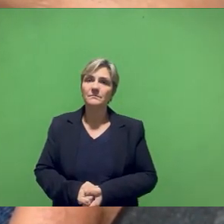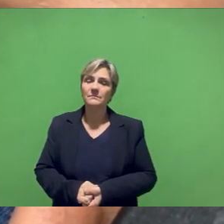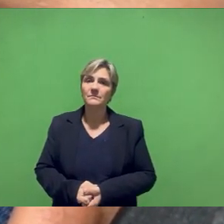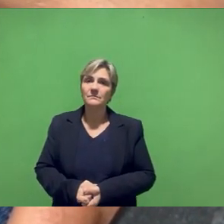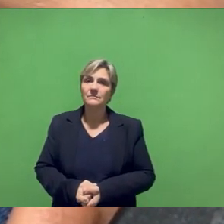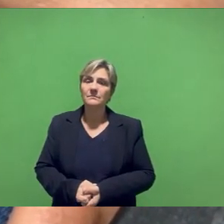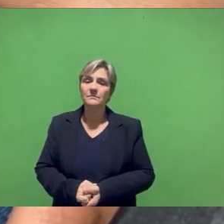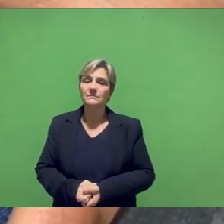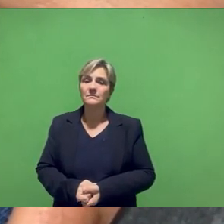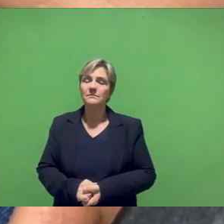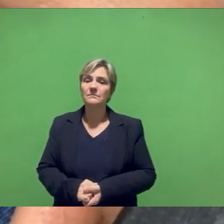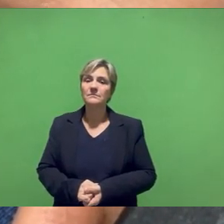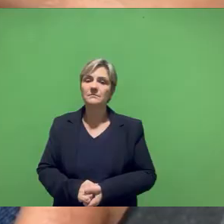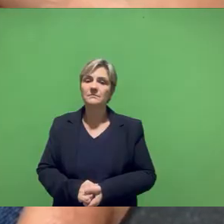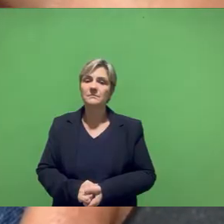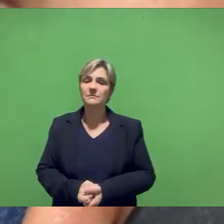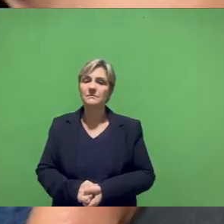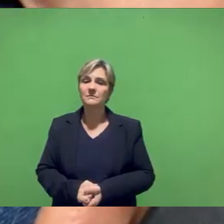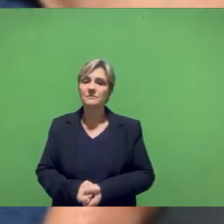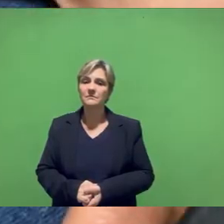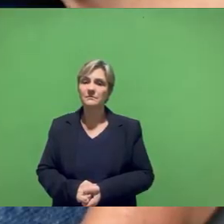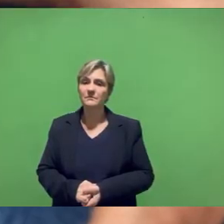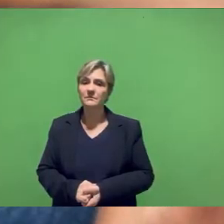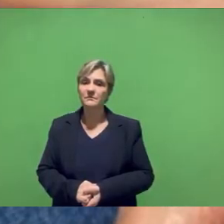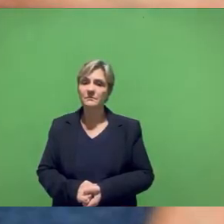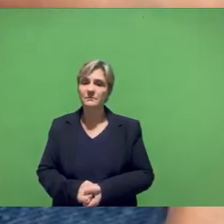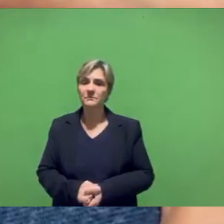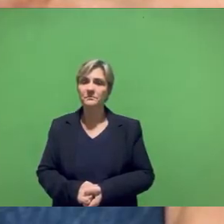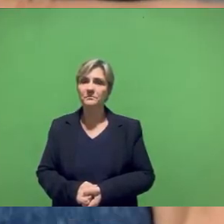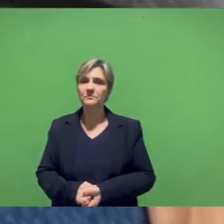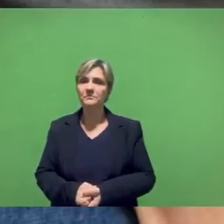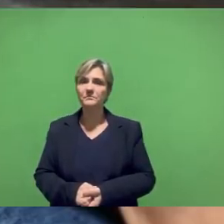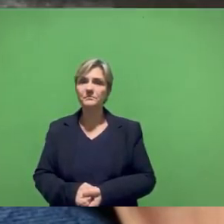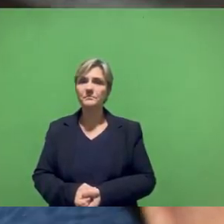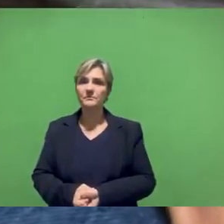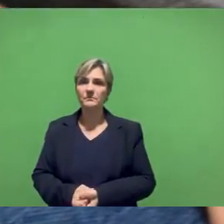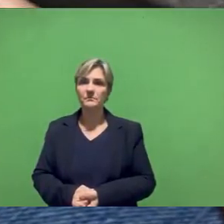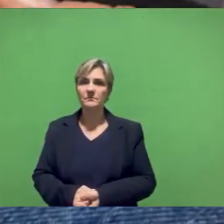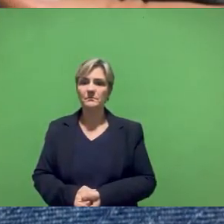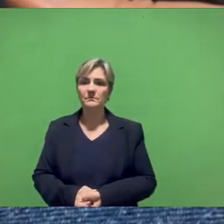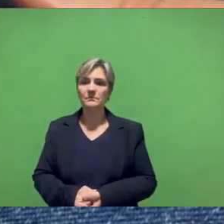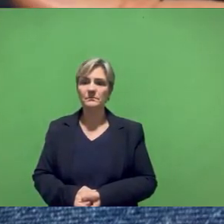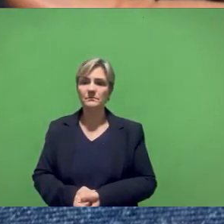tocar, né? Fazer com que a agulha penetre e começo a aplicar.